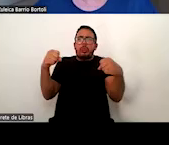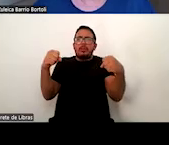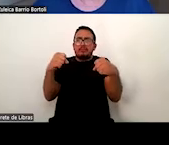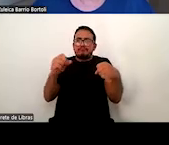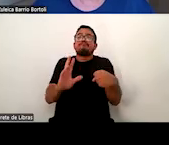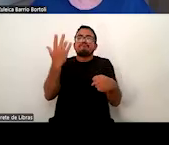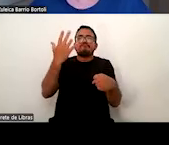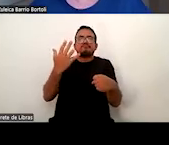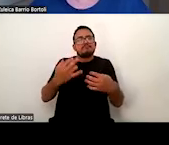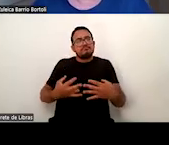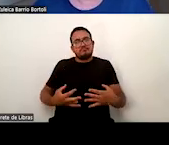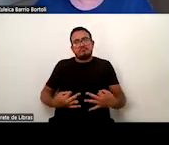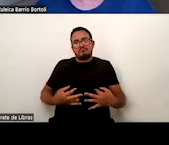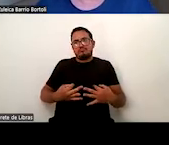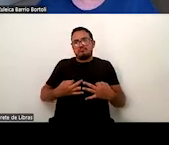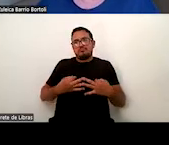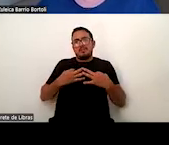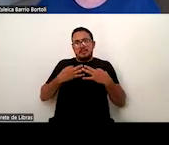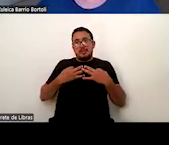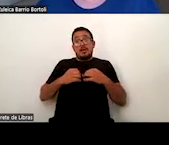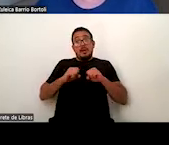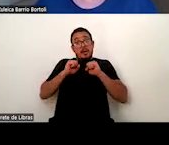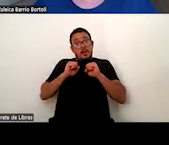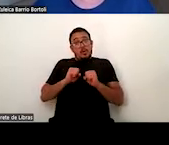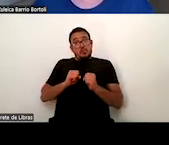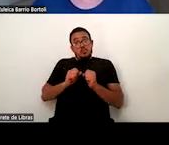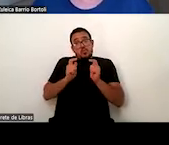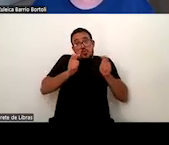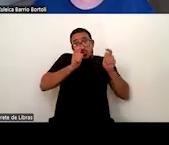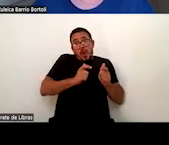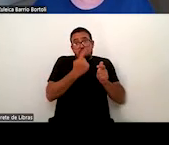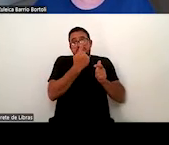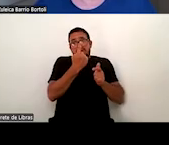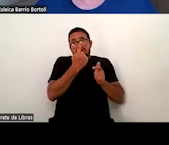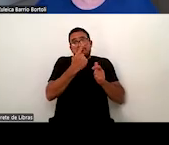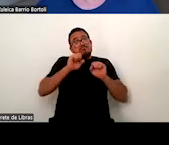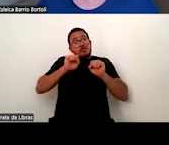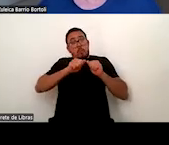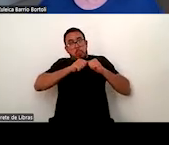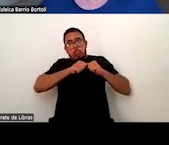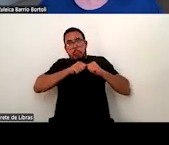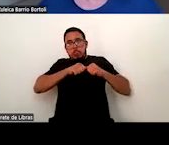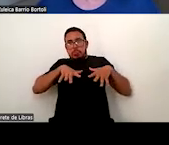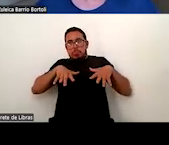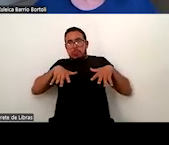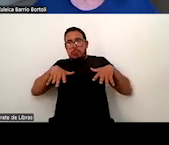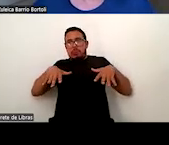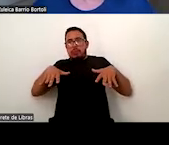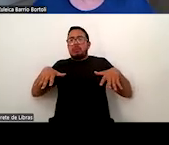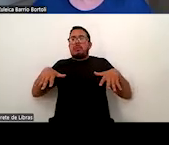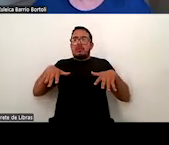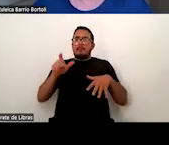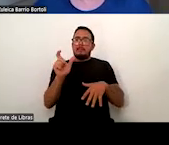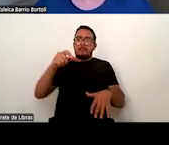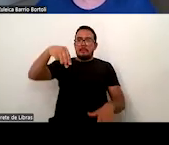do corpo, que é o que nós chamamos de metástase. Nós temos diferentes tipos de células no nosso corpo, por isso existem diferentes tipos